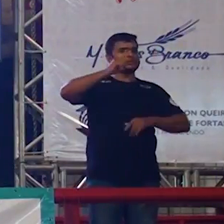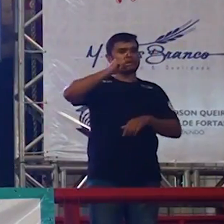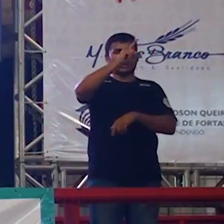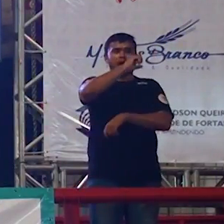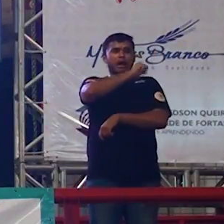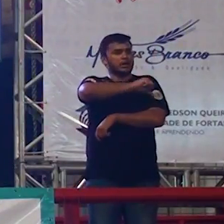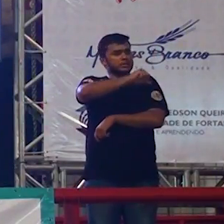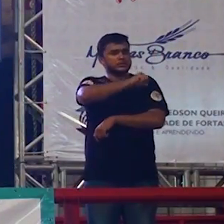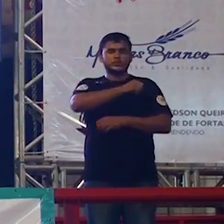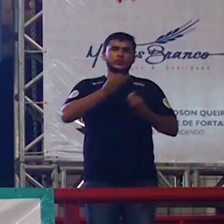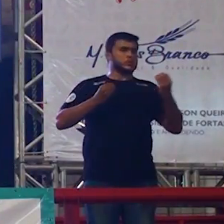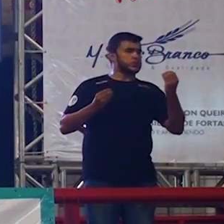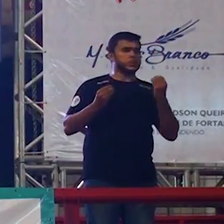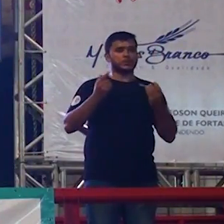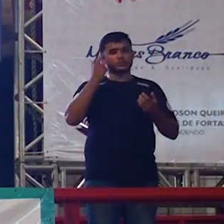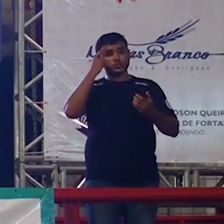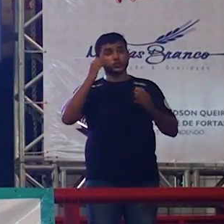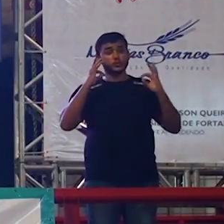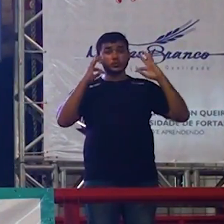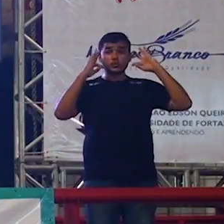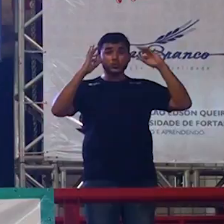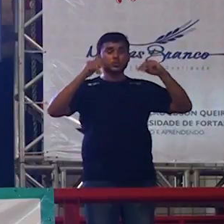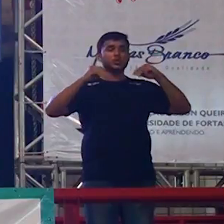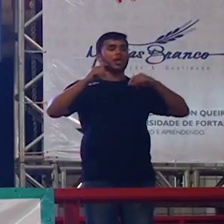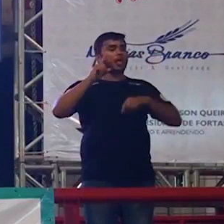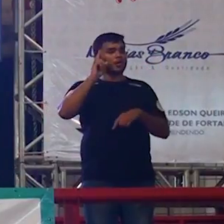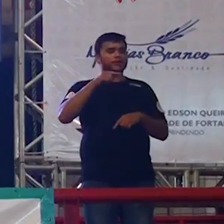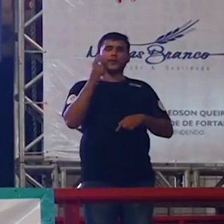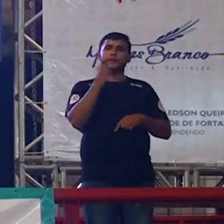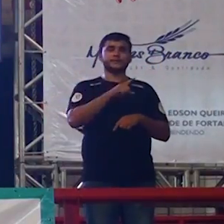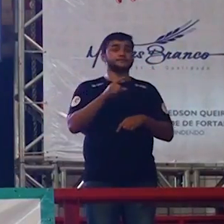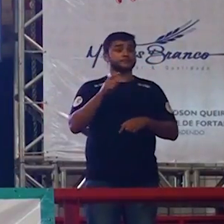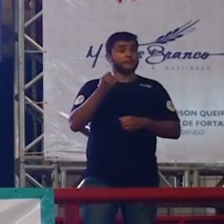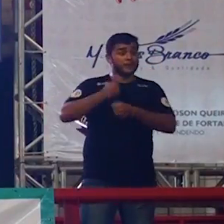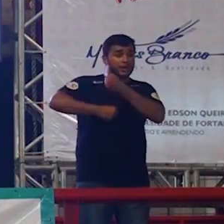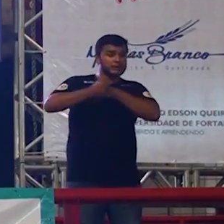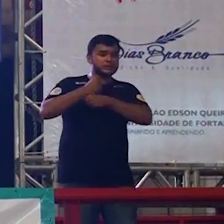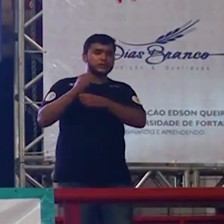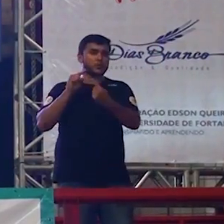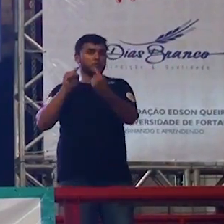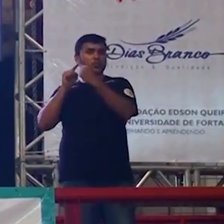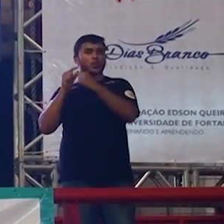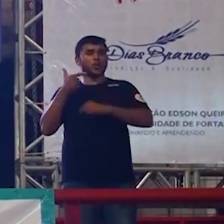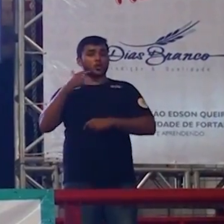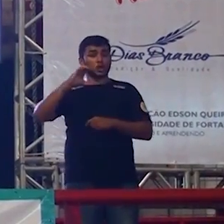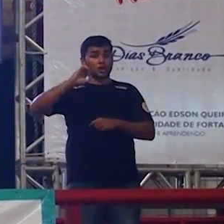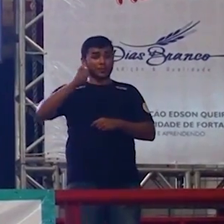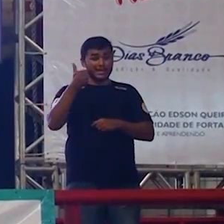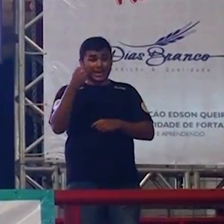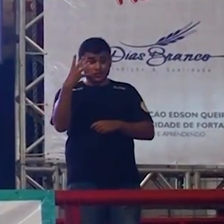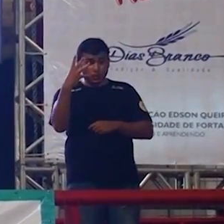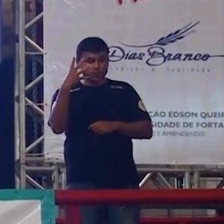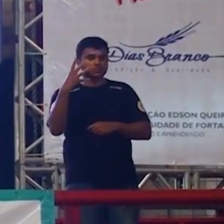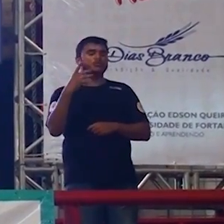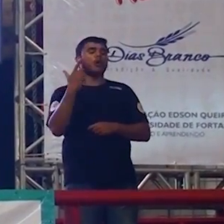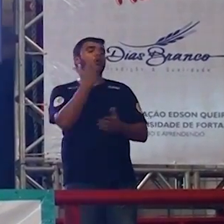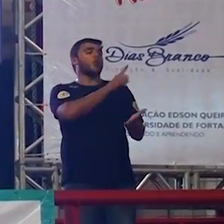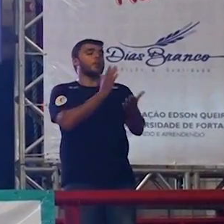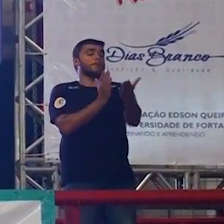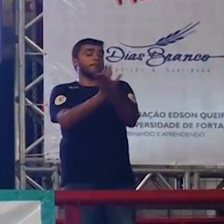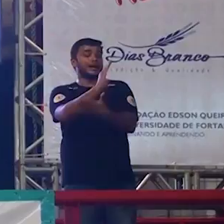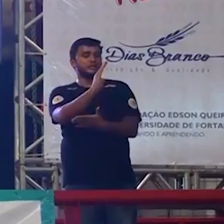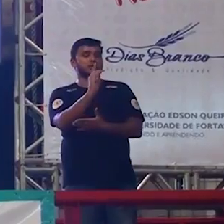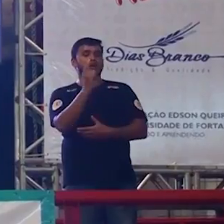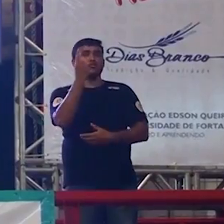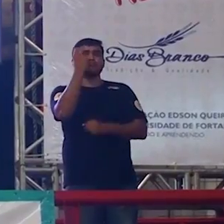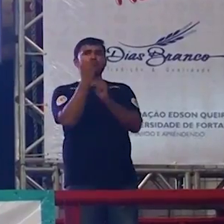sempre para direito, eu coloco para direito. Aí eu nunca me matriculo, só em 2014 que eu me matriculei e cursei 1 ano na